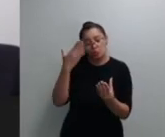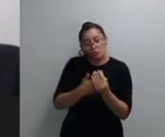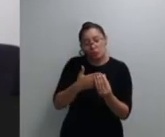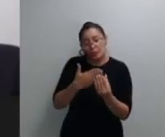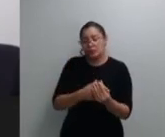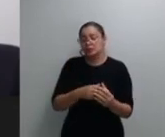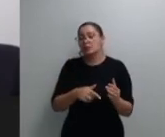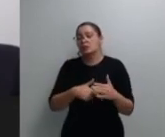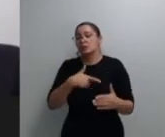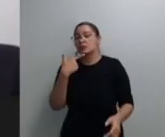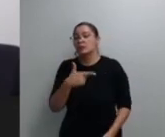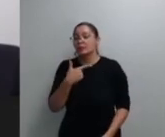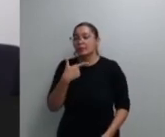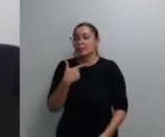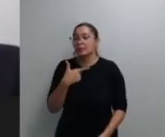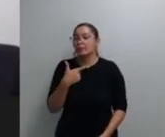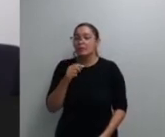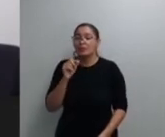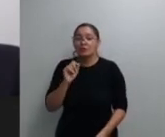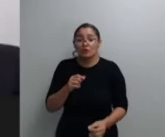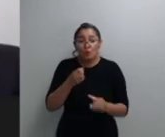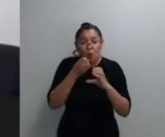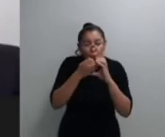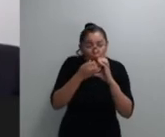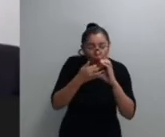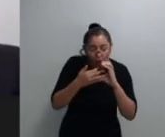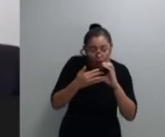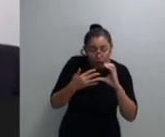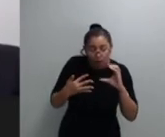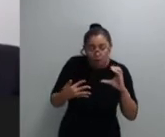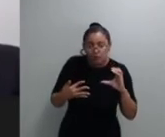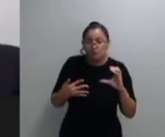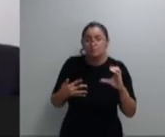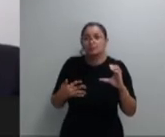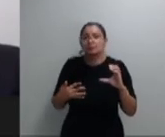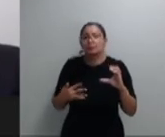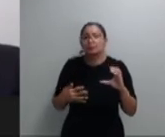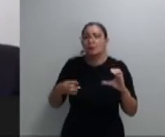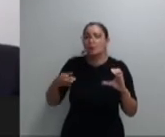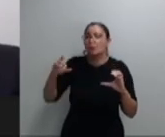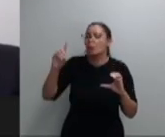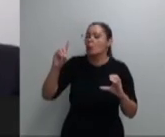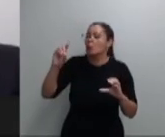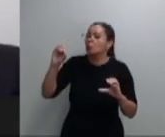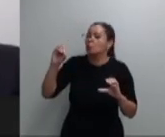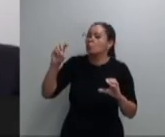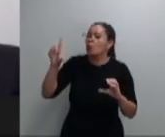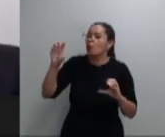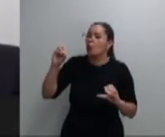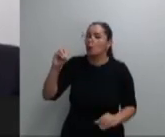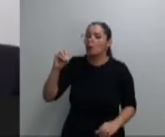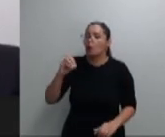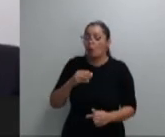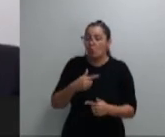ficou caracterizado dolo genérico pela simulação da